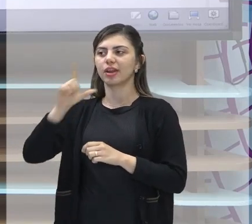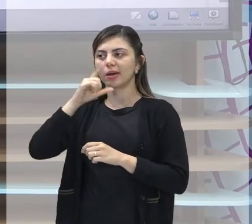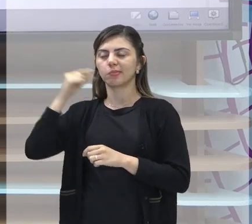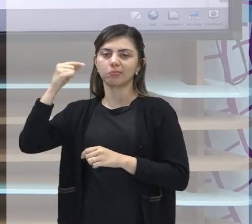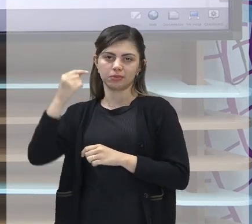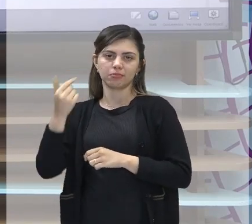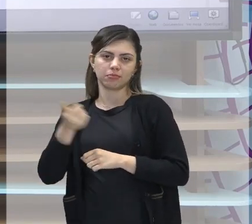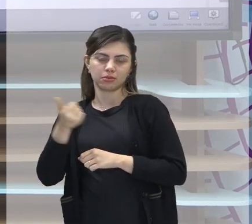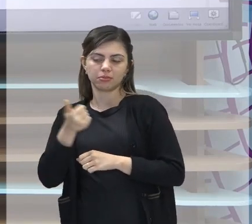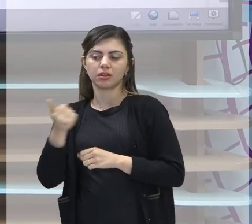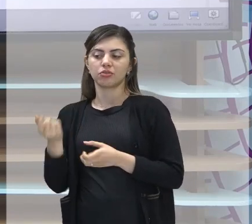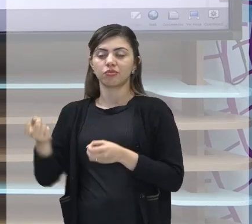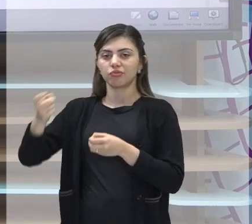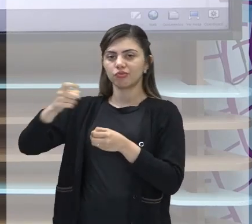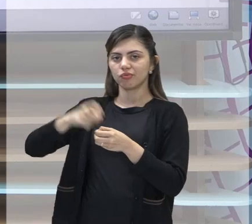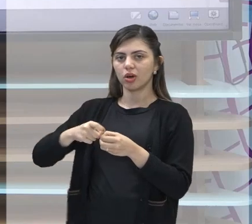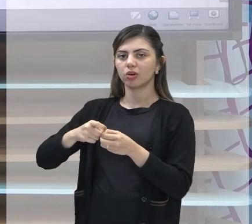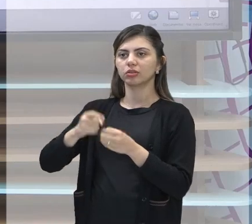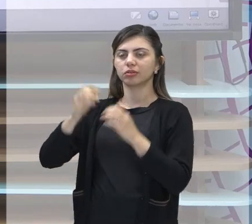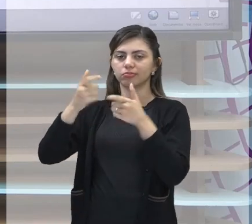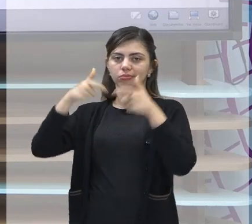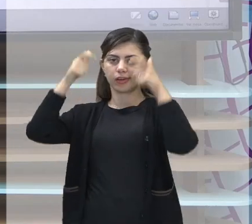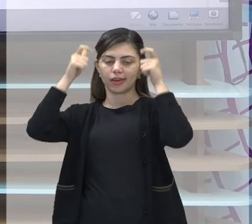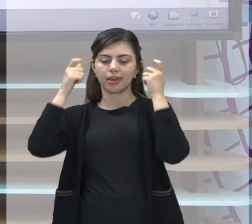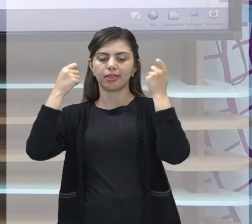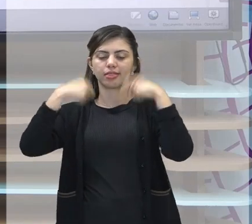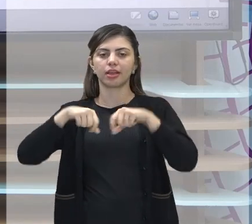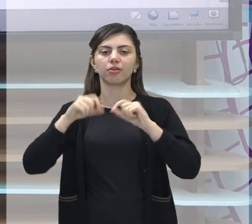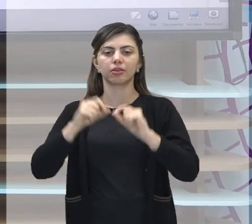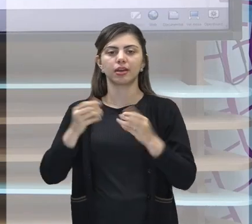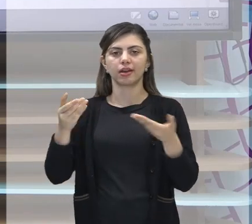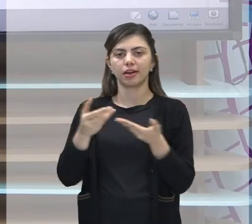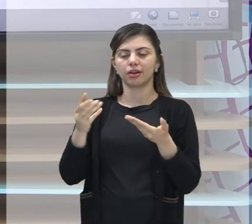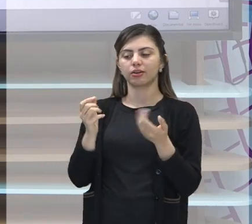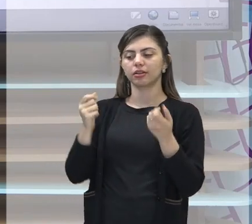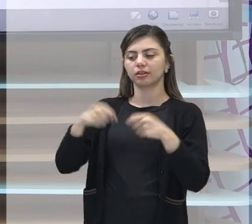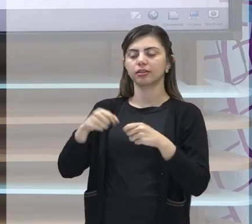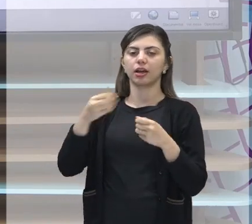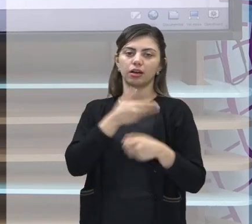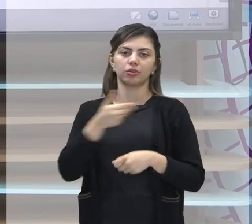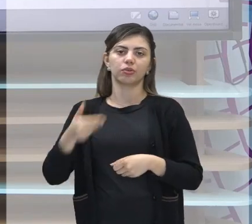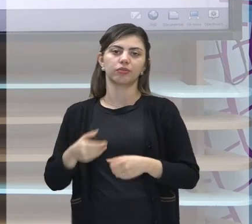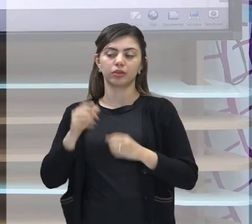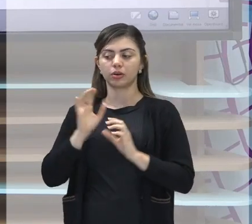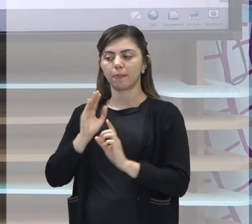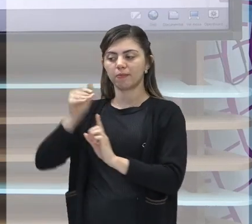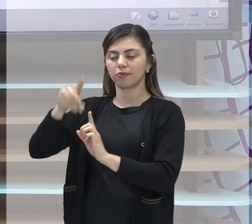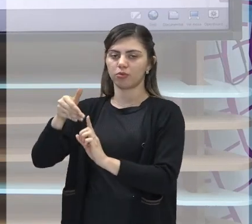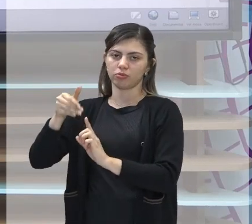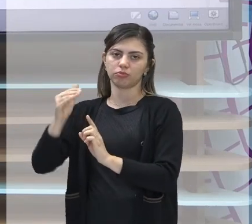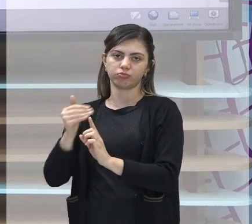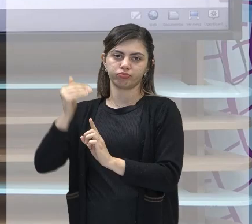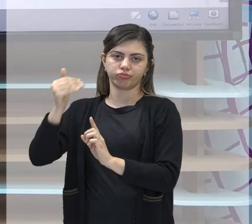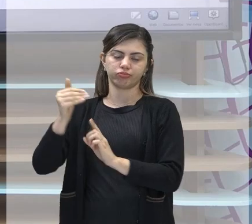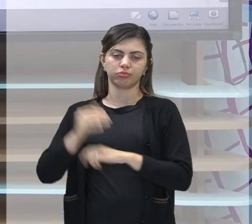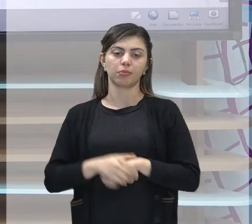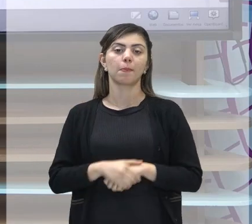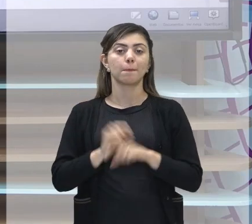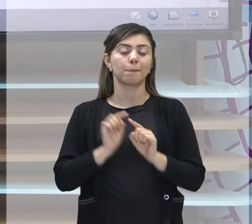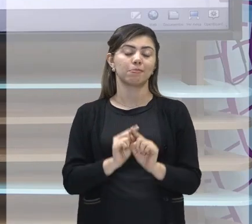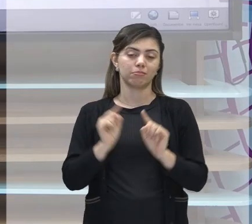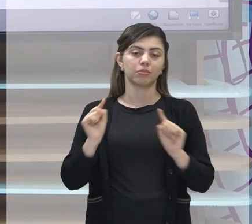imperador para defender essa centralização no poder de um só.